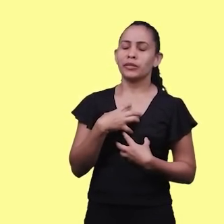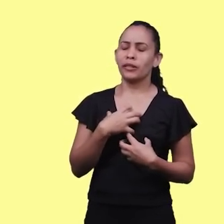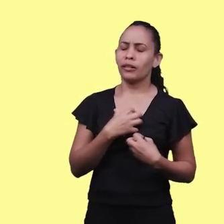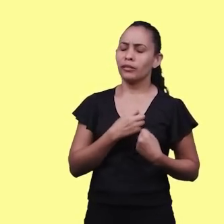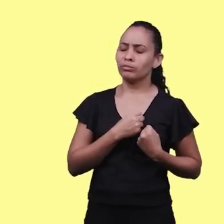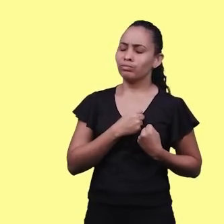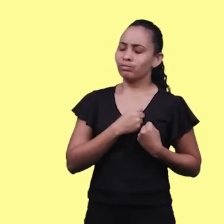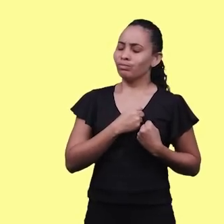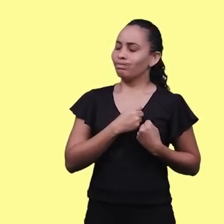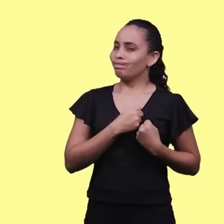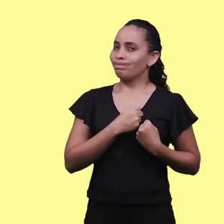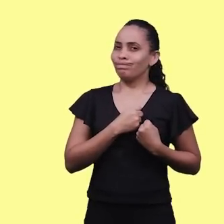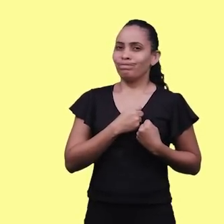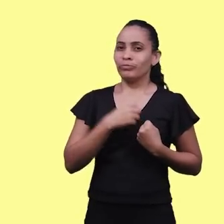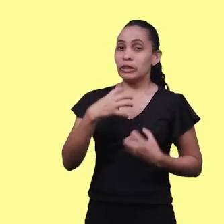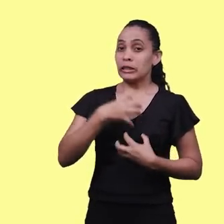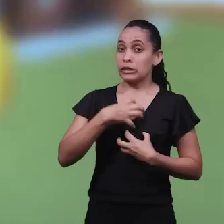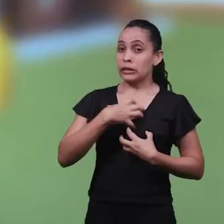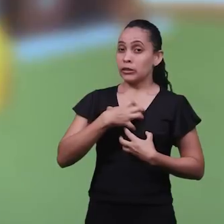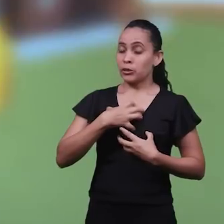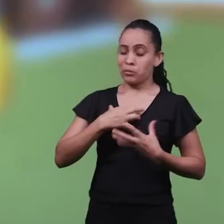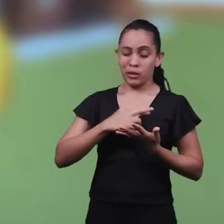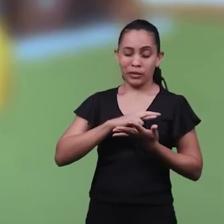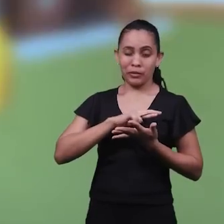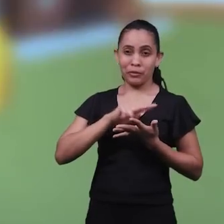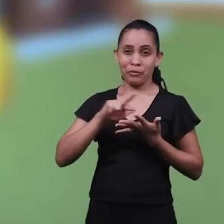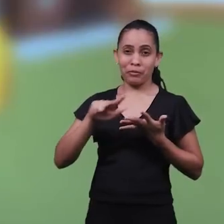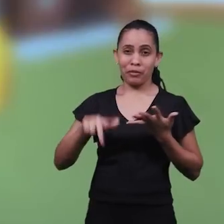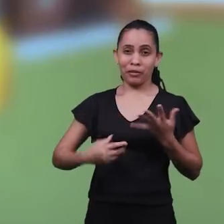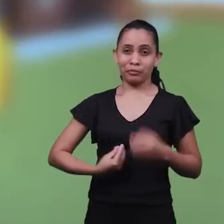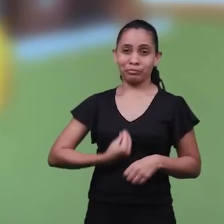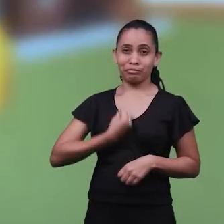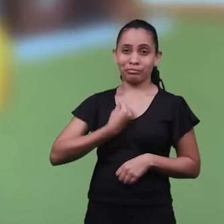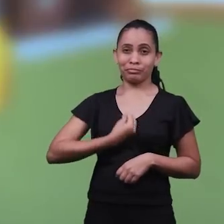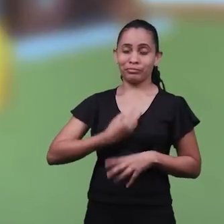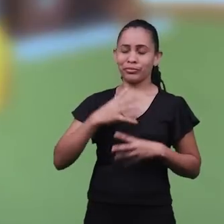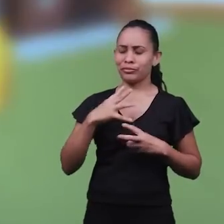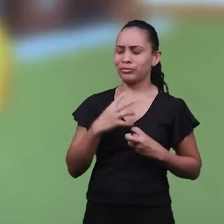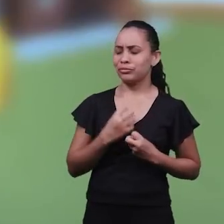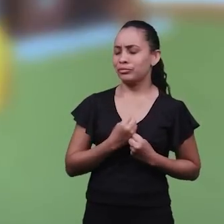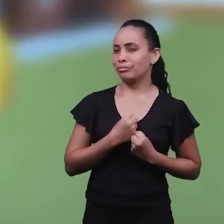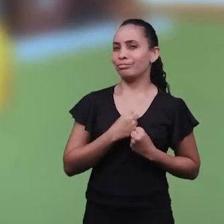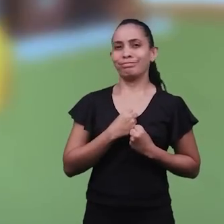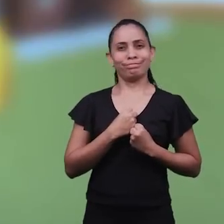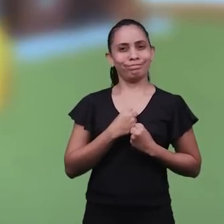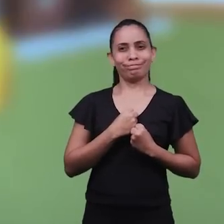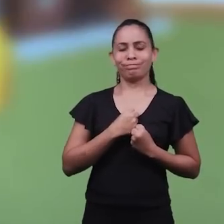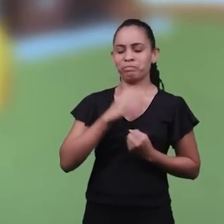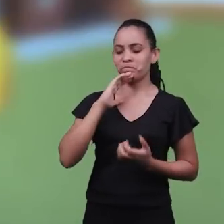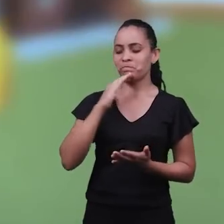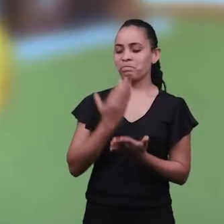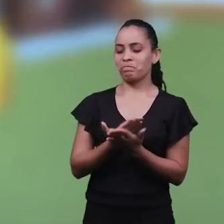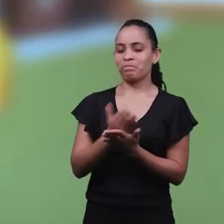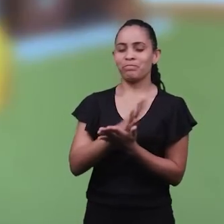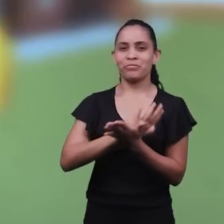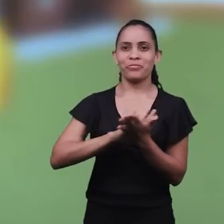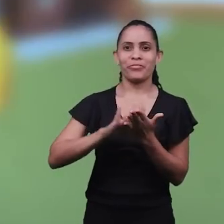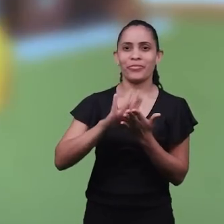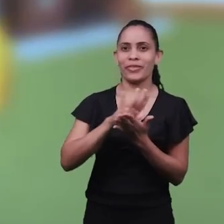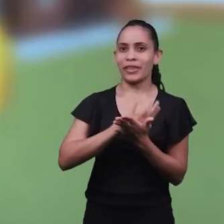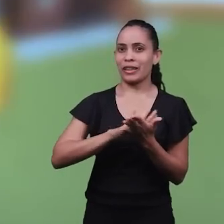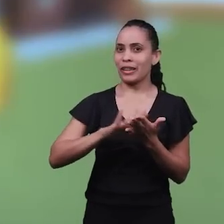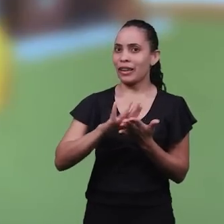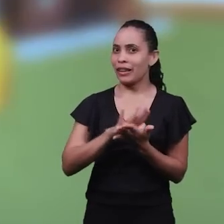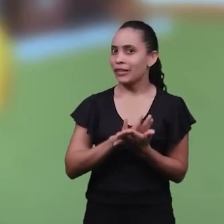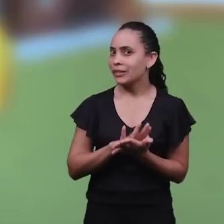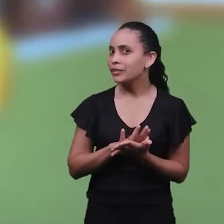tão difíceis nos seus corações, vivendo em trevas sem nenhuma direção a seguir. E